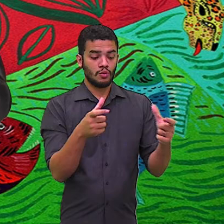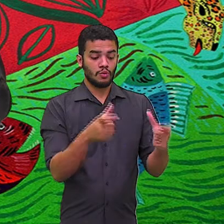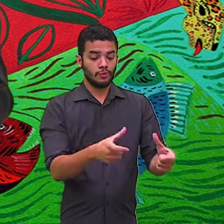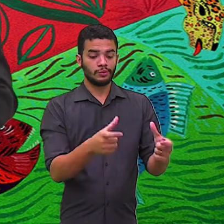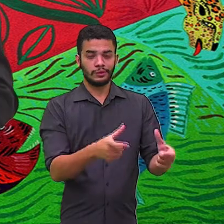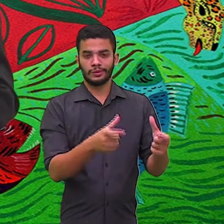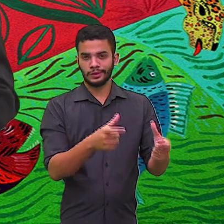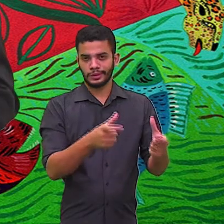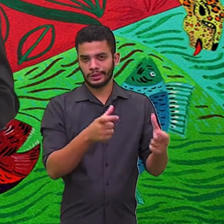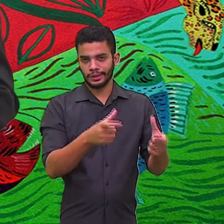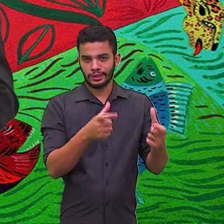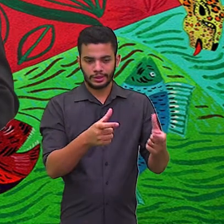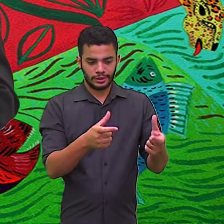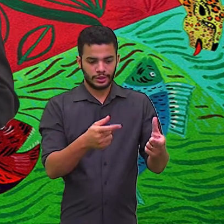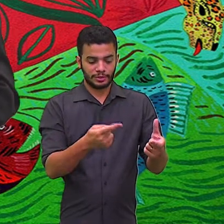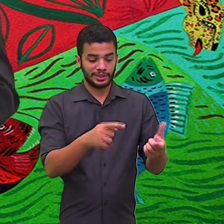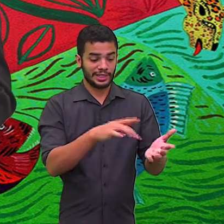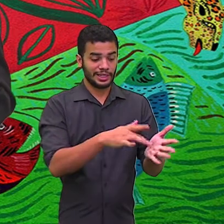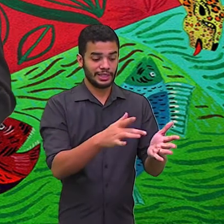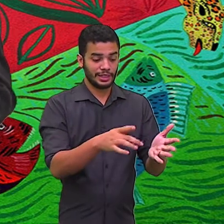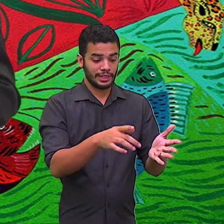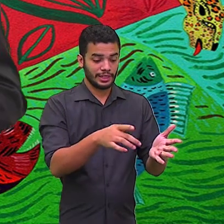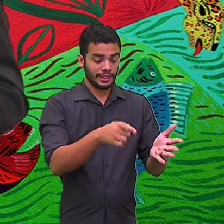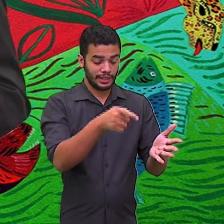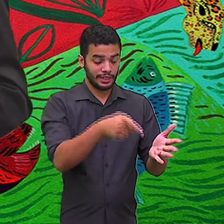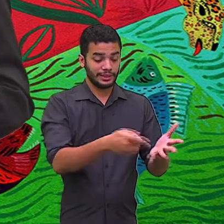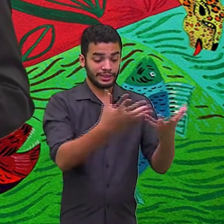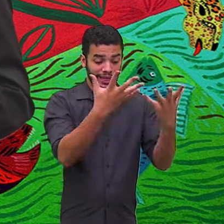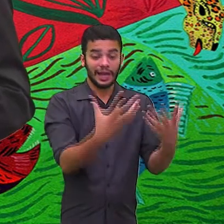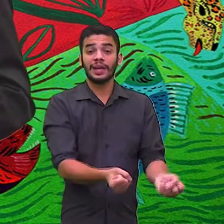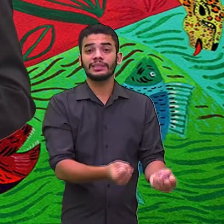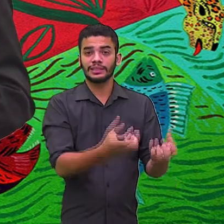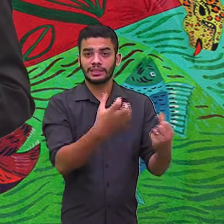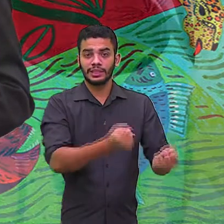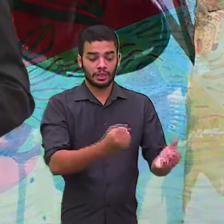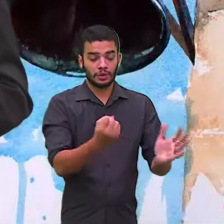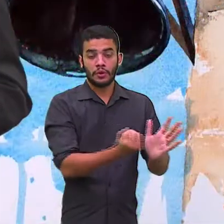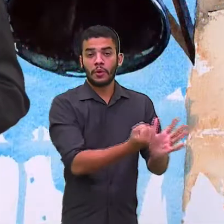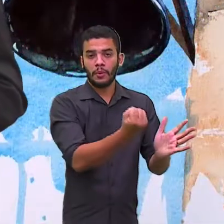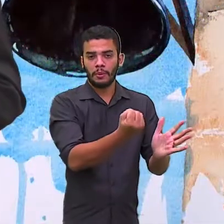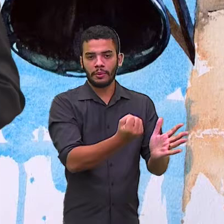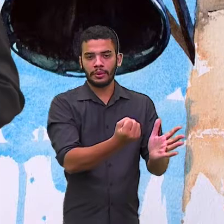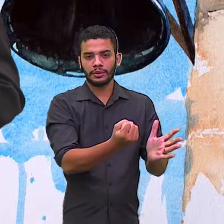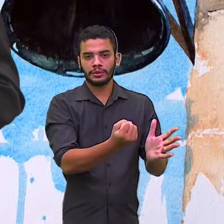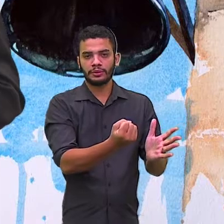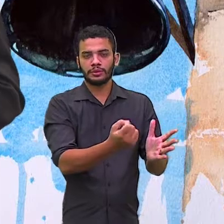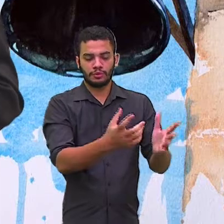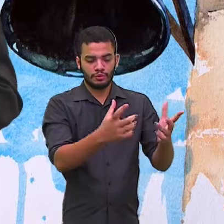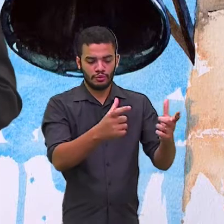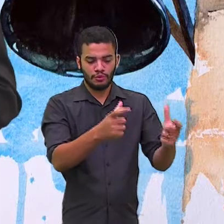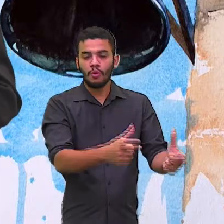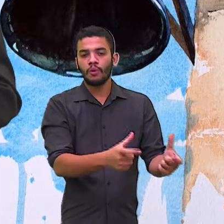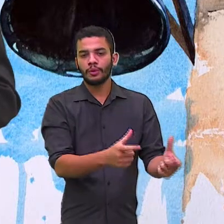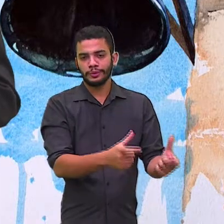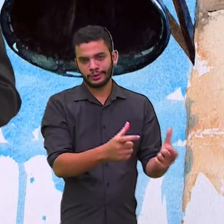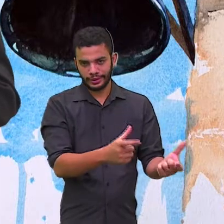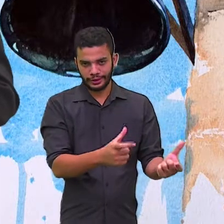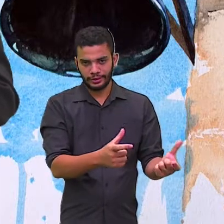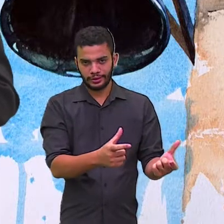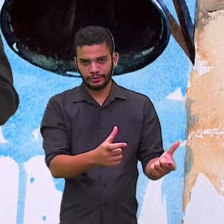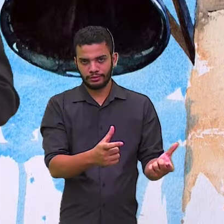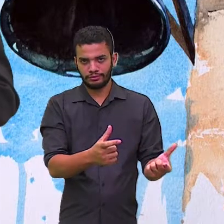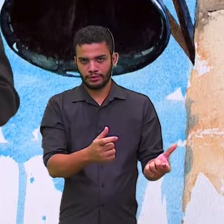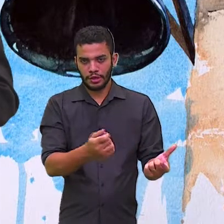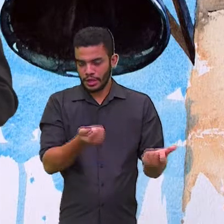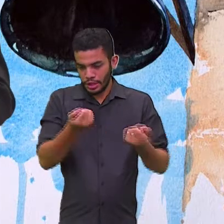pelo reconhecimento do Estado. Vamos entender melhor. O patrimônio cultural é dividido